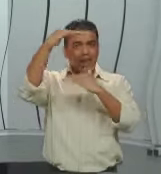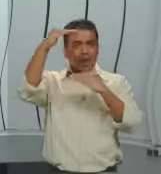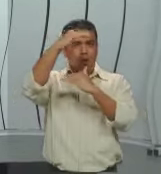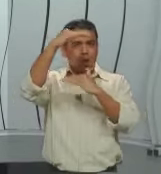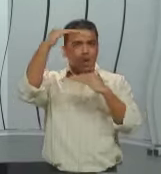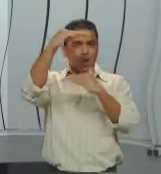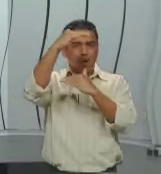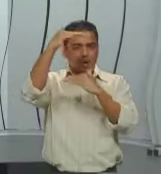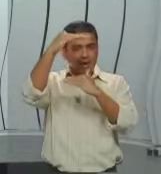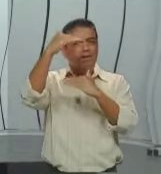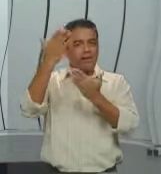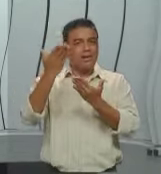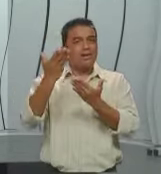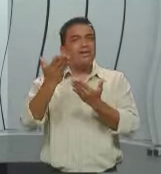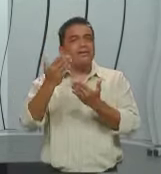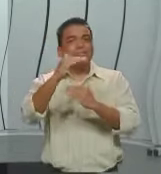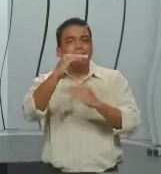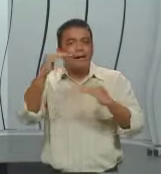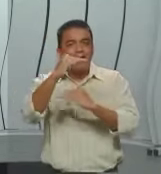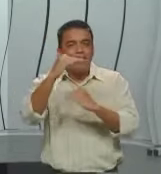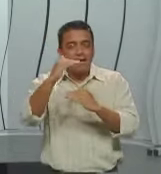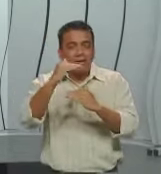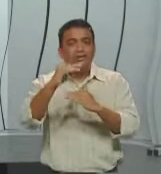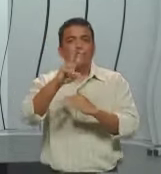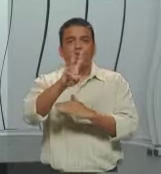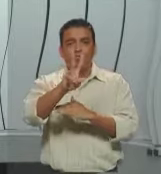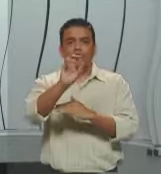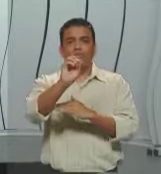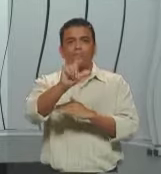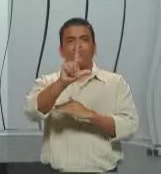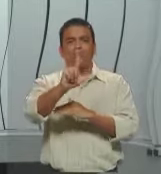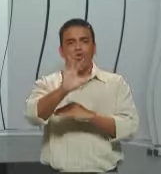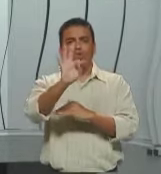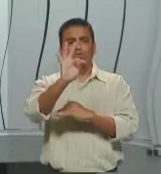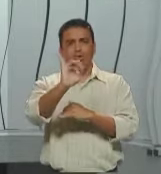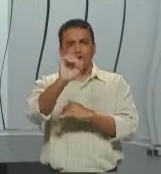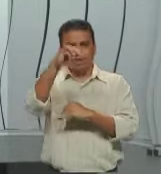um dos motivos pelo qual, ao usar um voltímetro para medir a tensão num